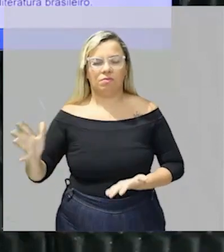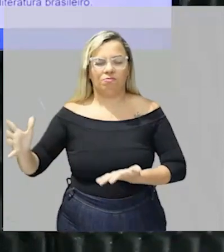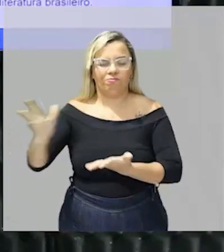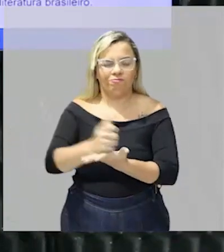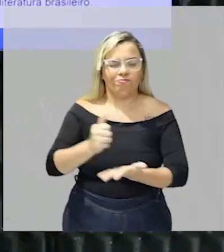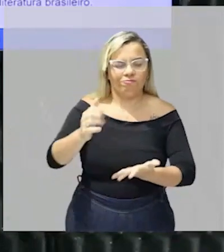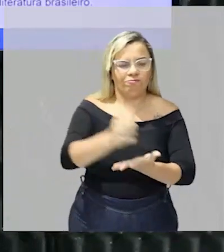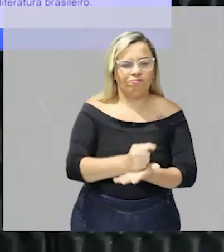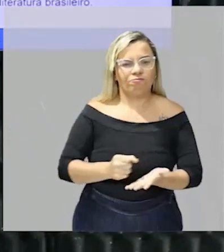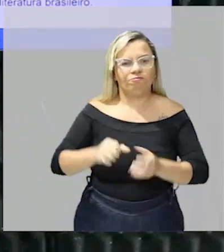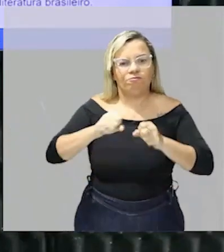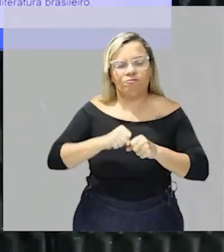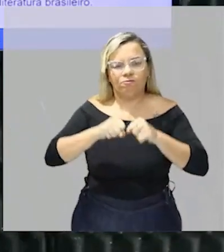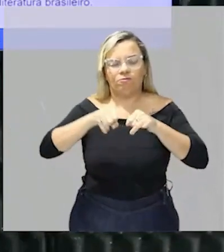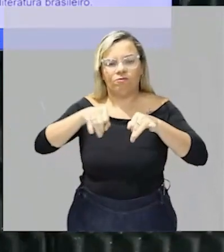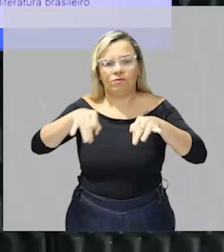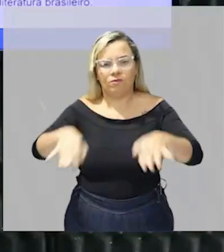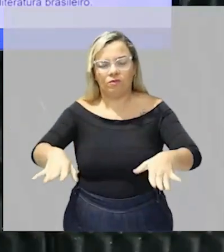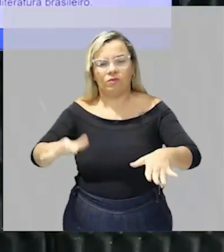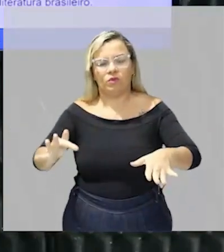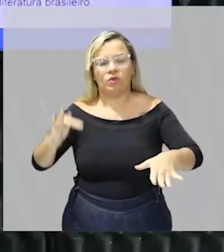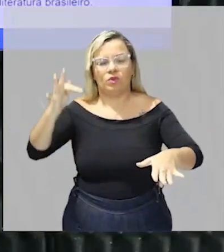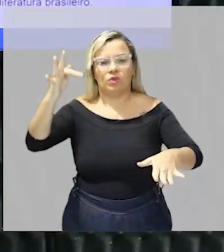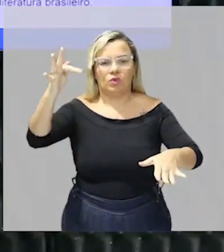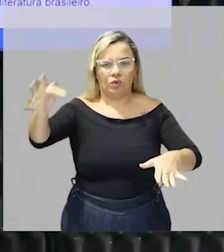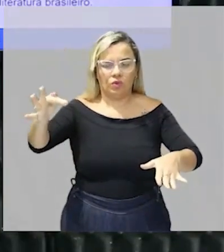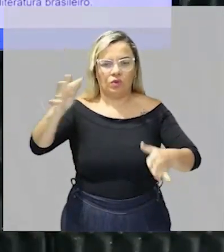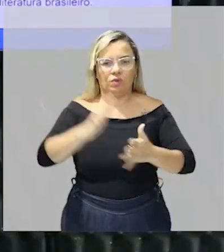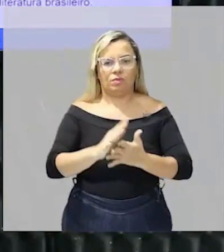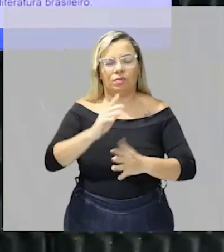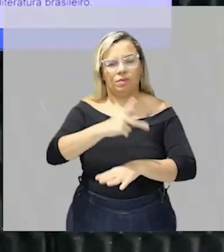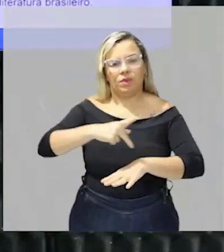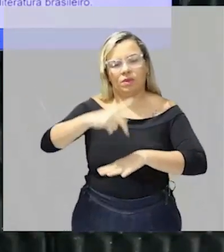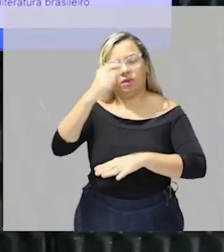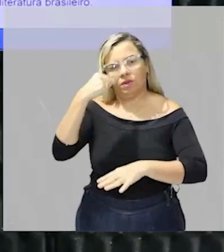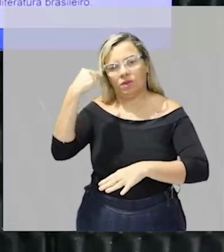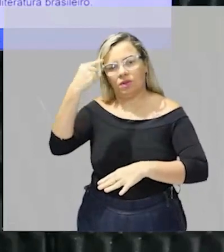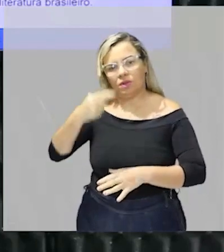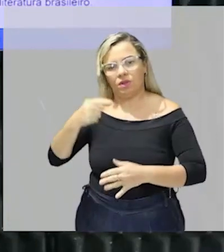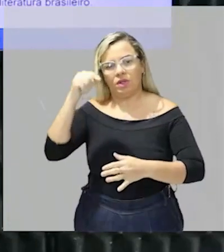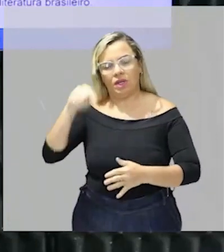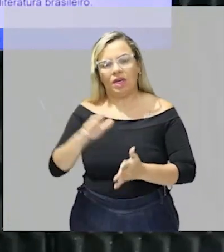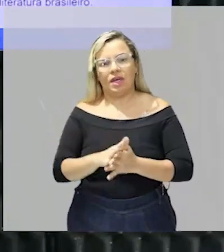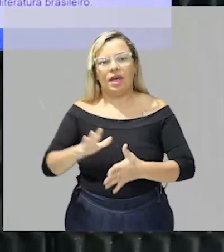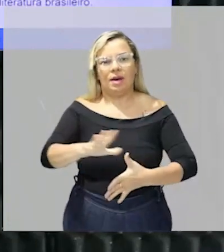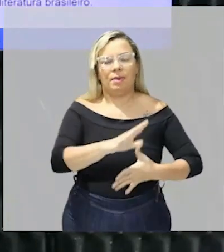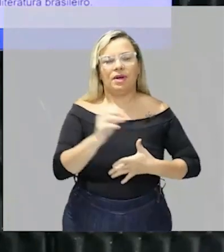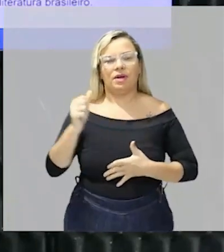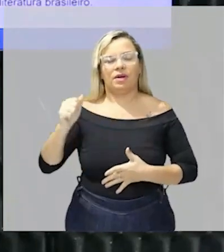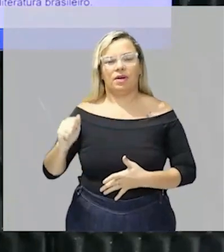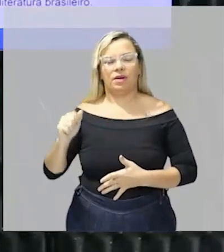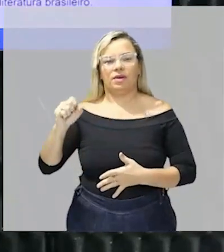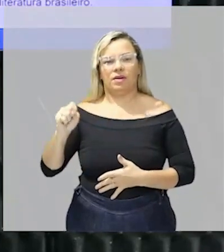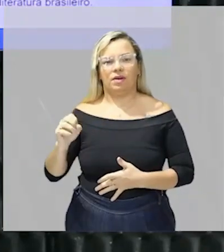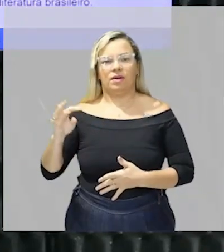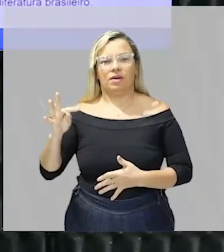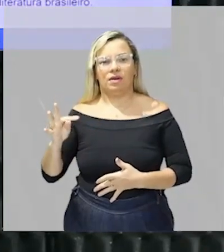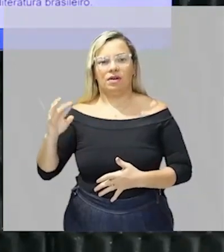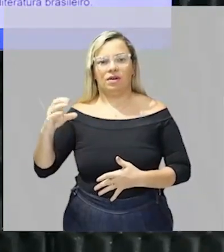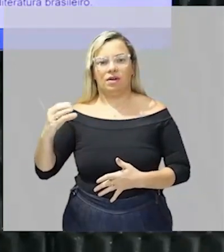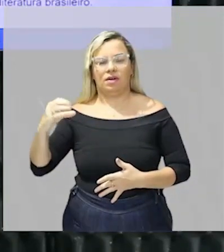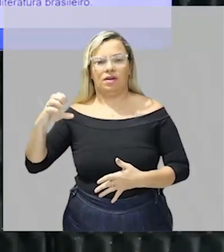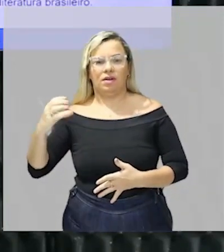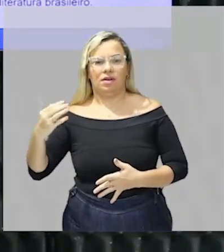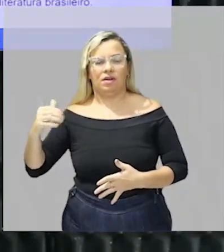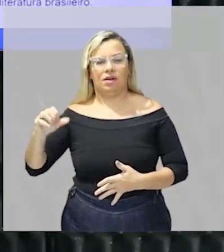conquistada e colonizada pelos espanhóis, ou seja, é a América dos astecas, principalmente na região ali